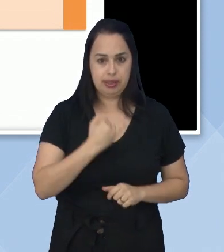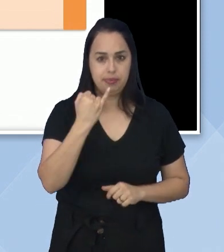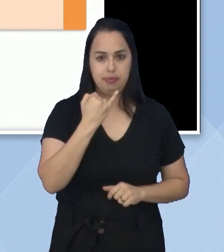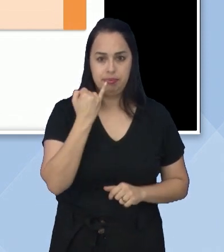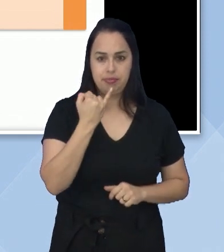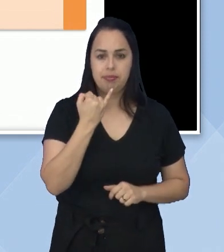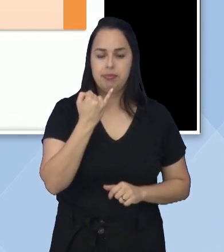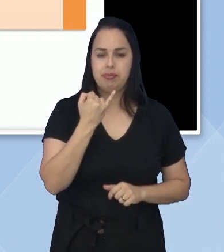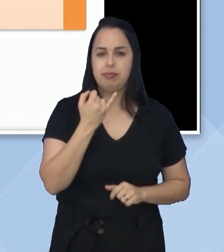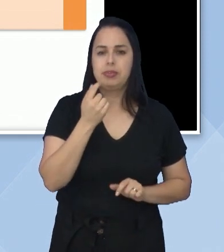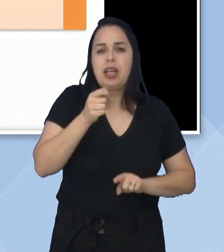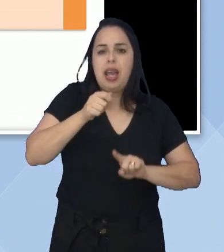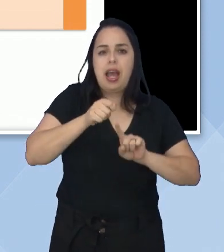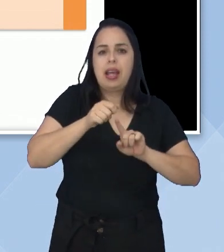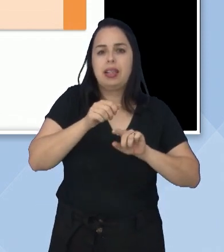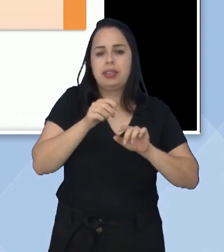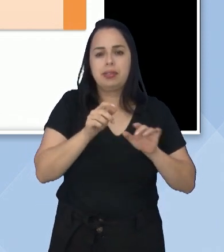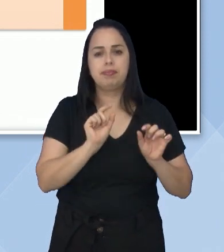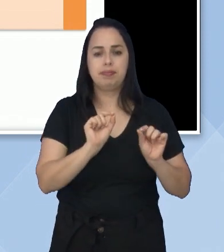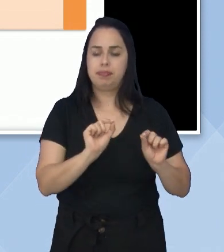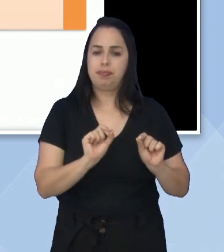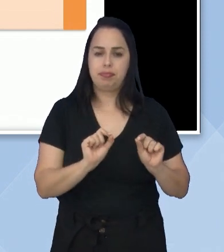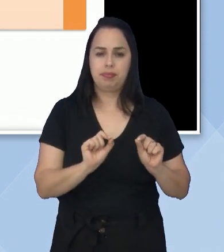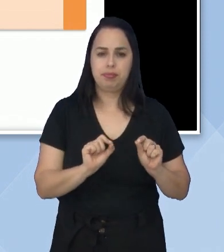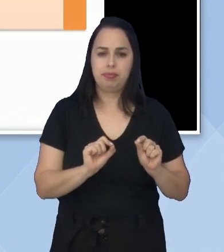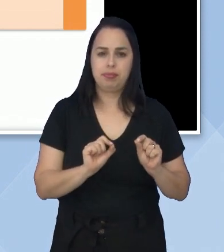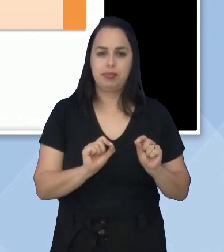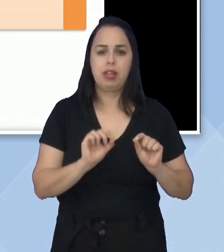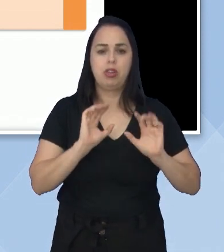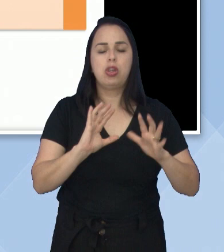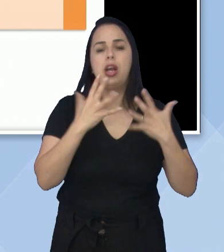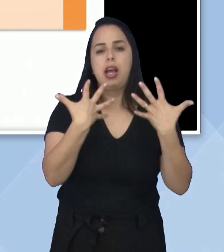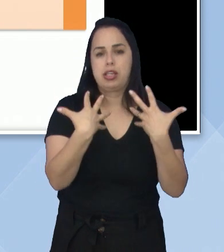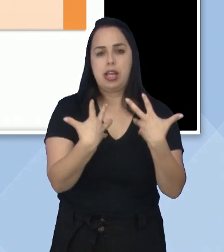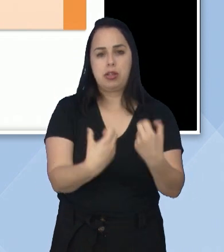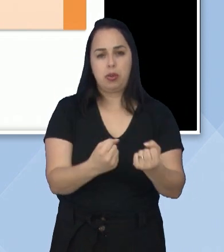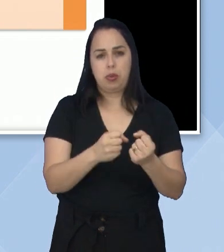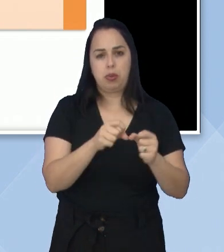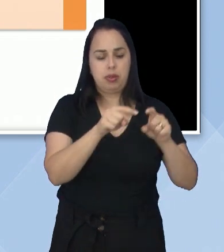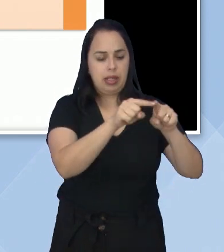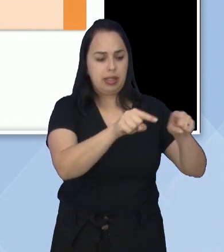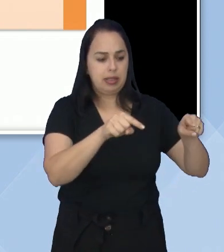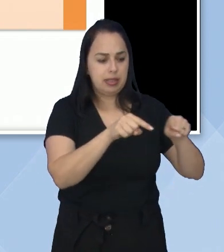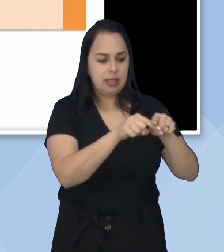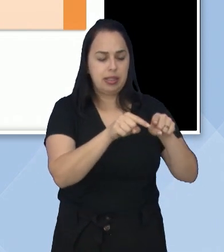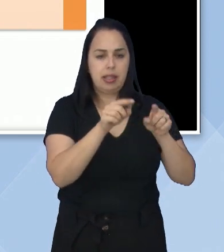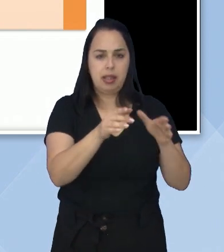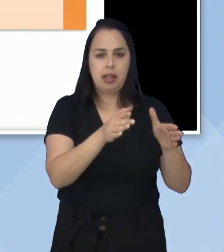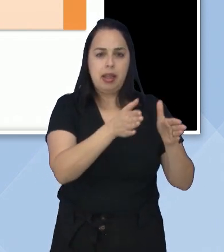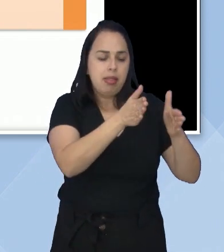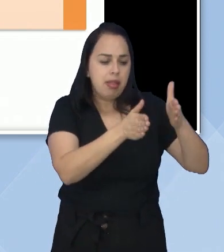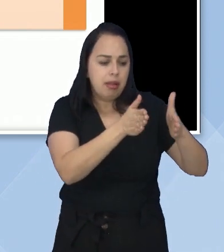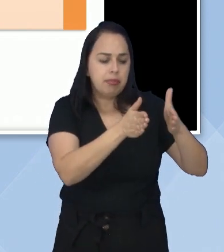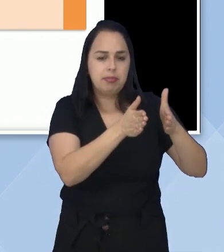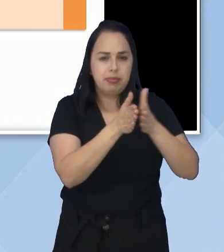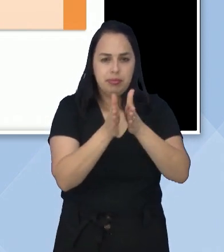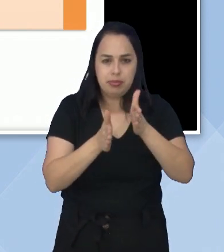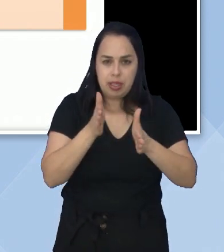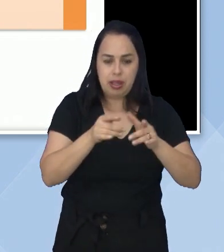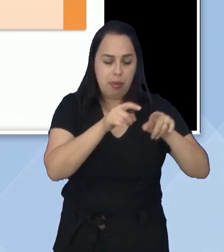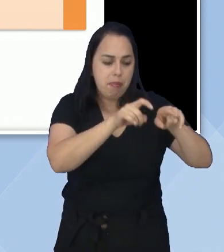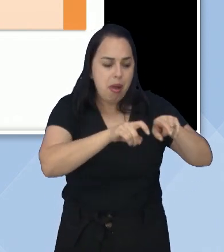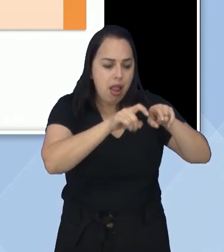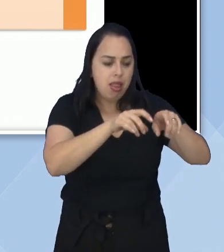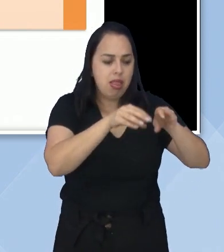legislação de parcelamento é o seguinte que a gente nós já nós já adotamos o loteamento por etapas então muitas vezes tem uma gleba muito grande